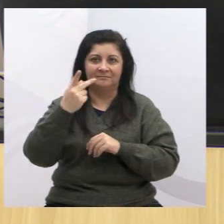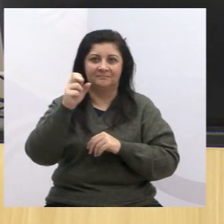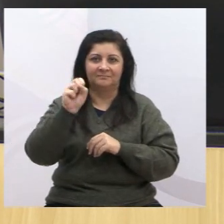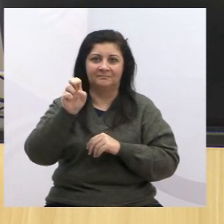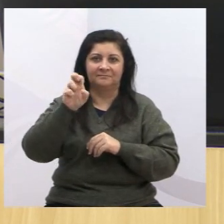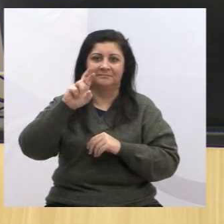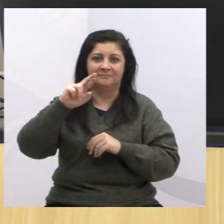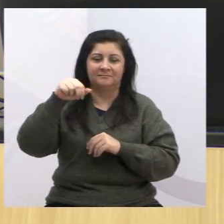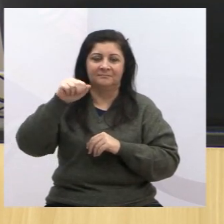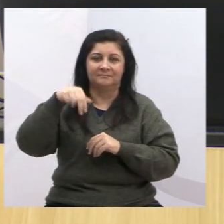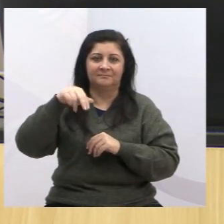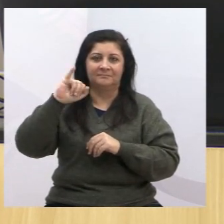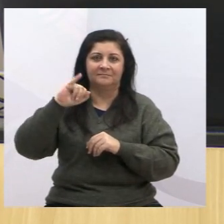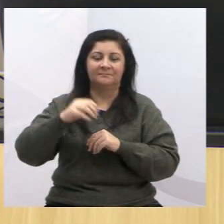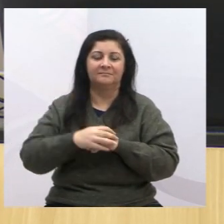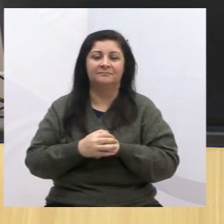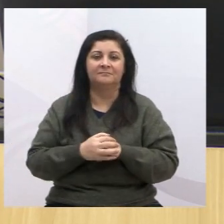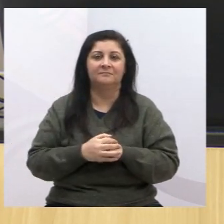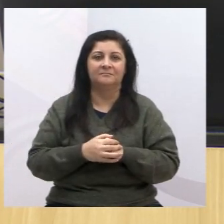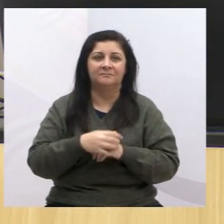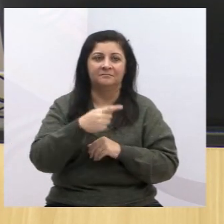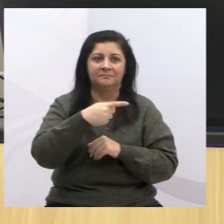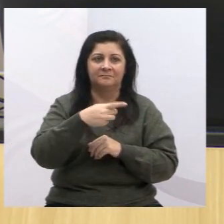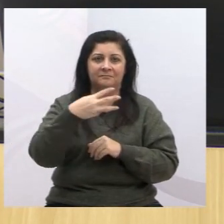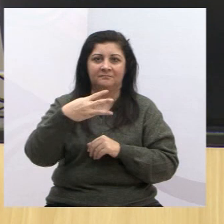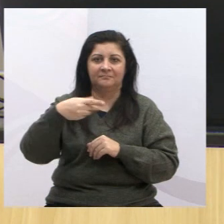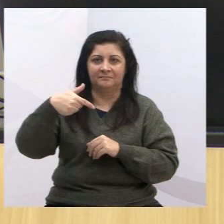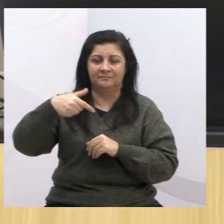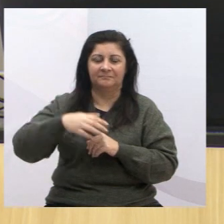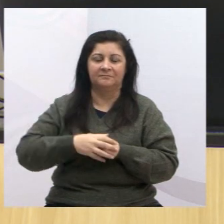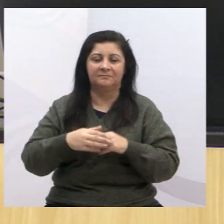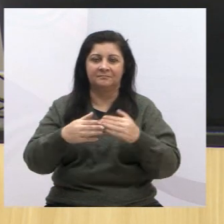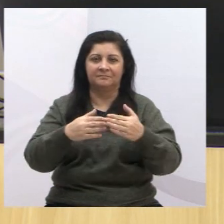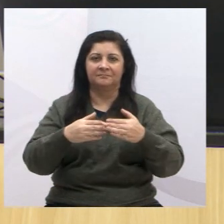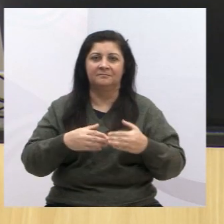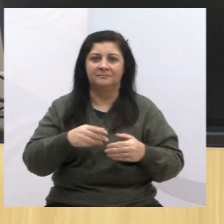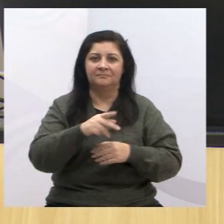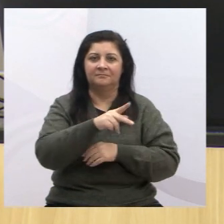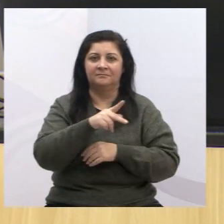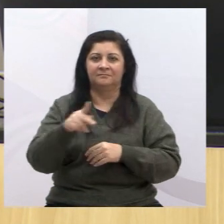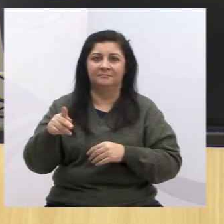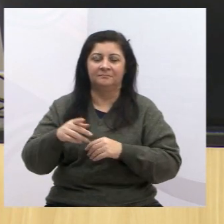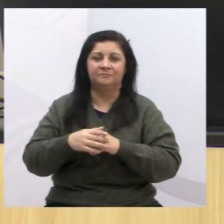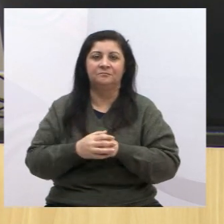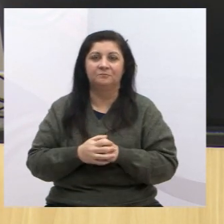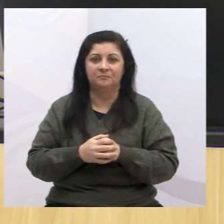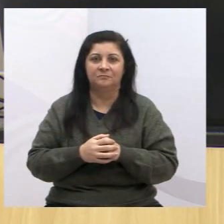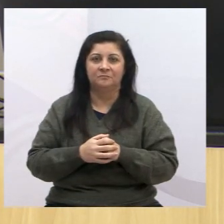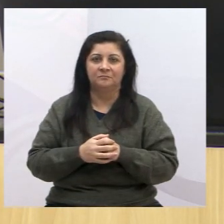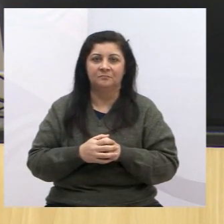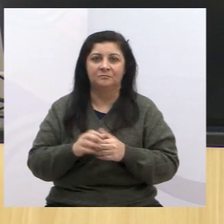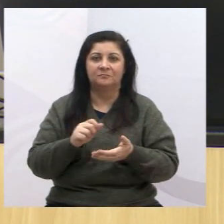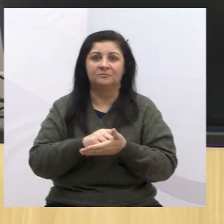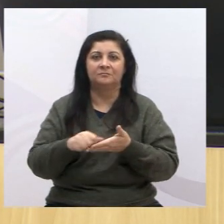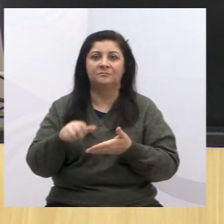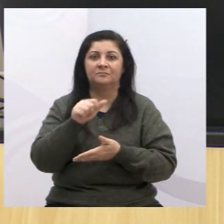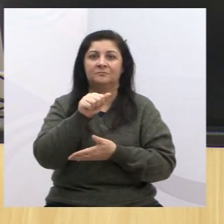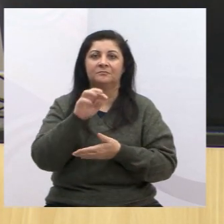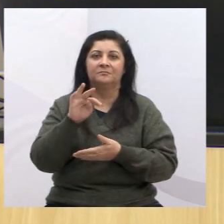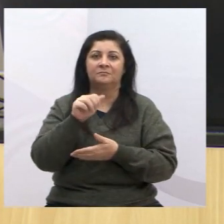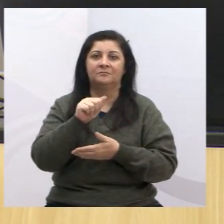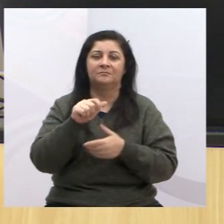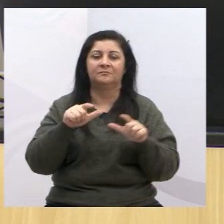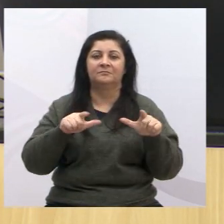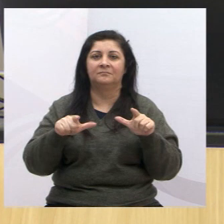Moção 137/2021. Requeremos ao excelentíssimo senhor presidente dessa casa, cumpridas as formalidades regimentais, seja constatado na ata dos trabalhos